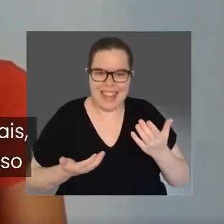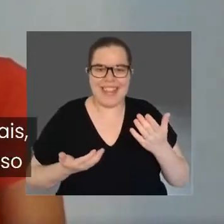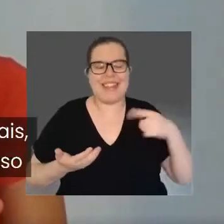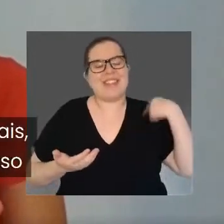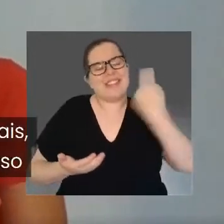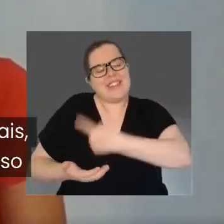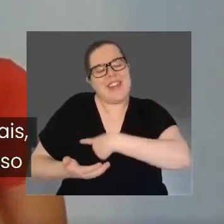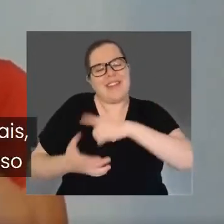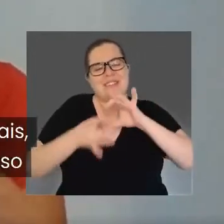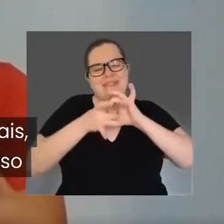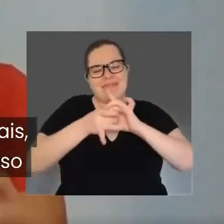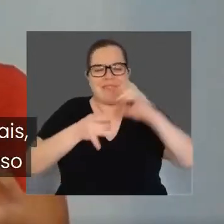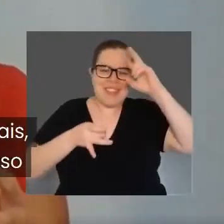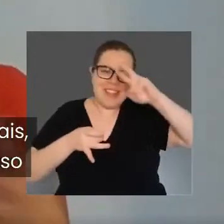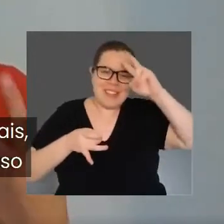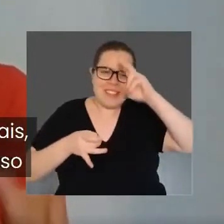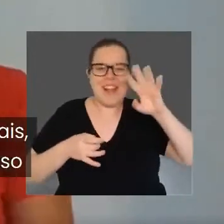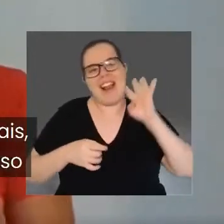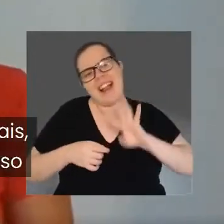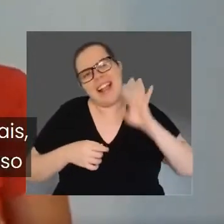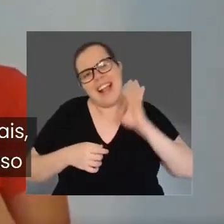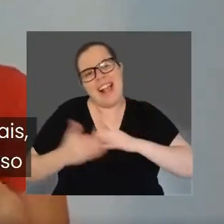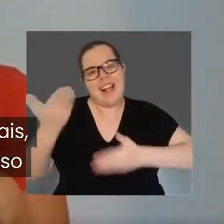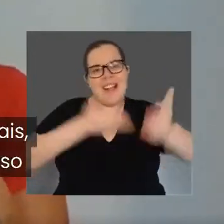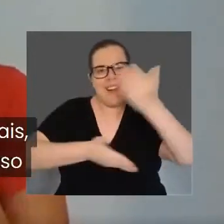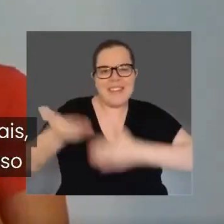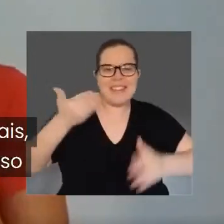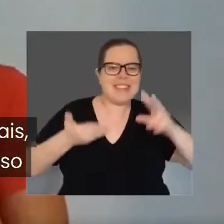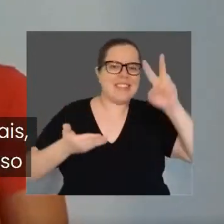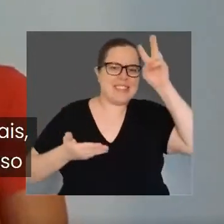Que nós tenhamos muitas histórias legais, né?